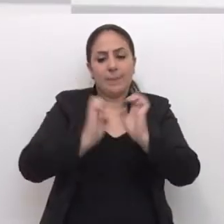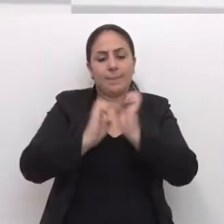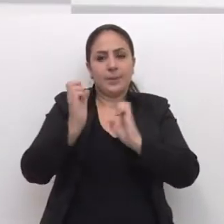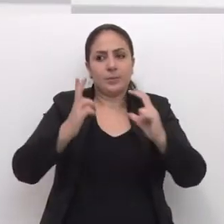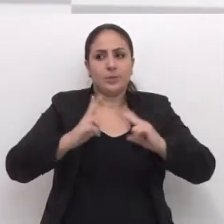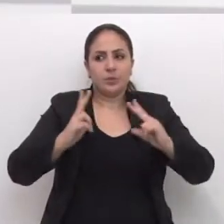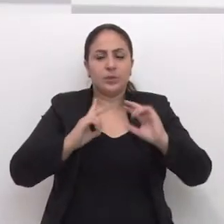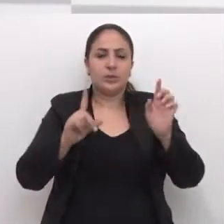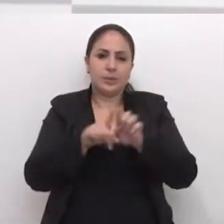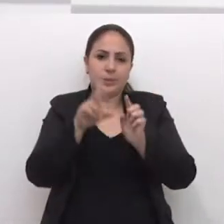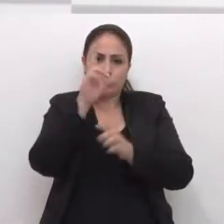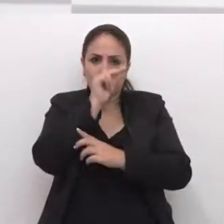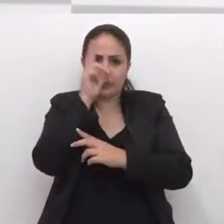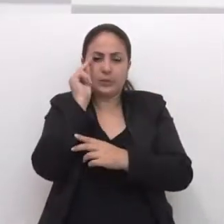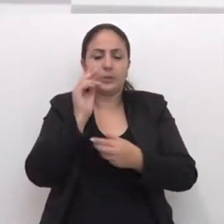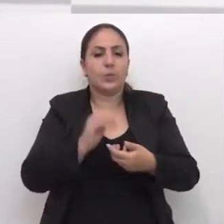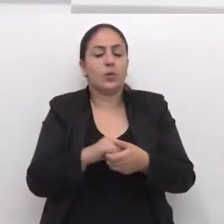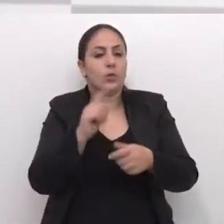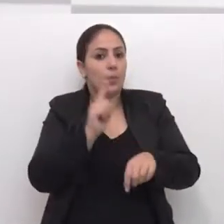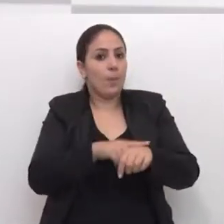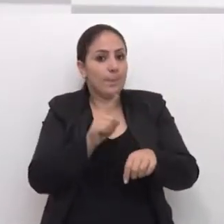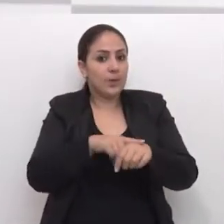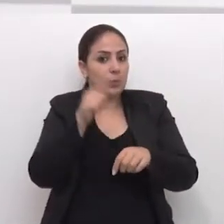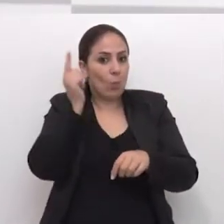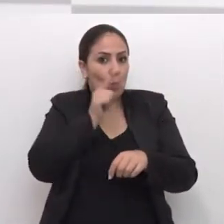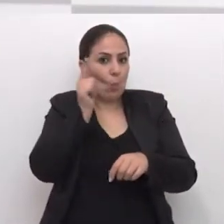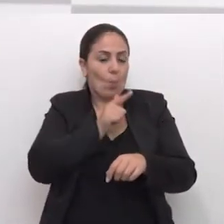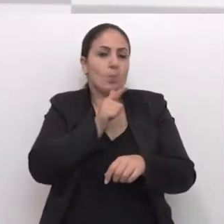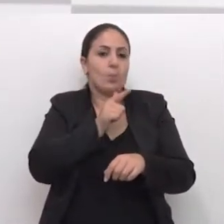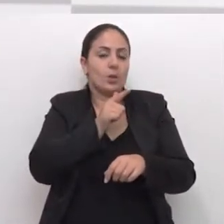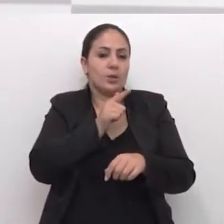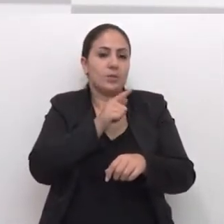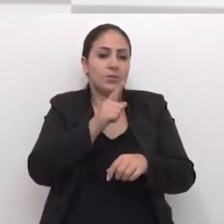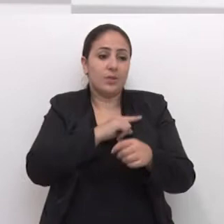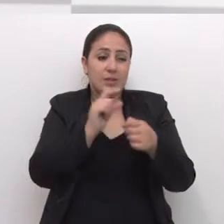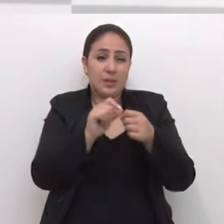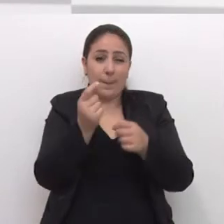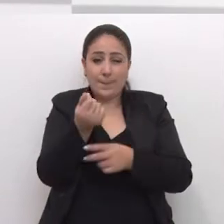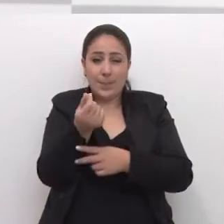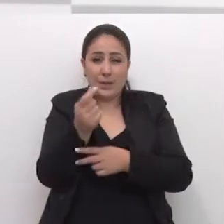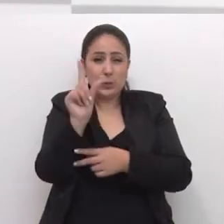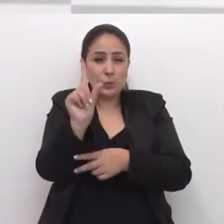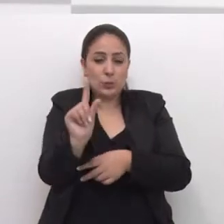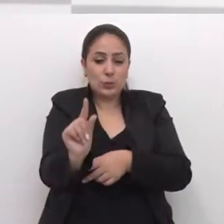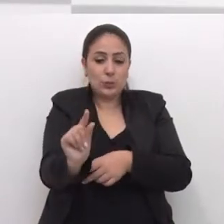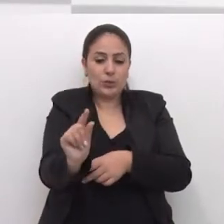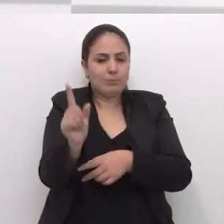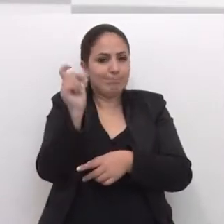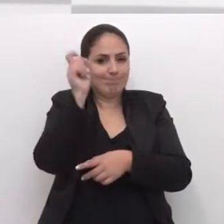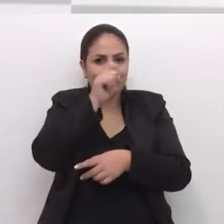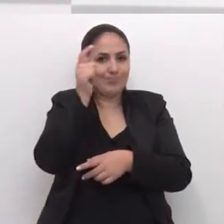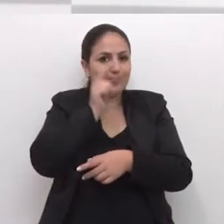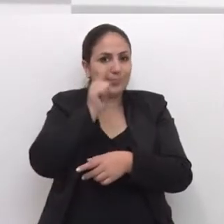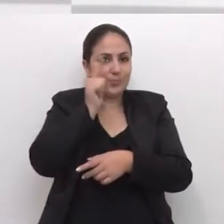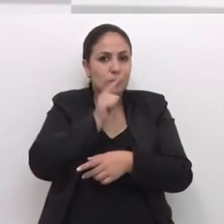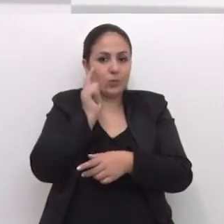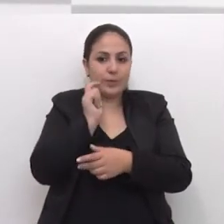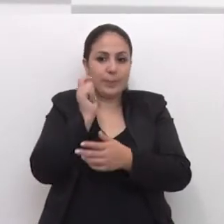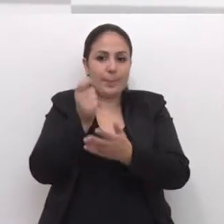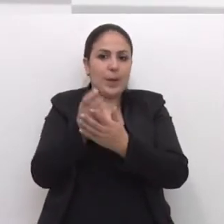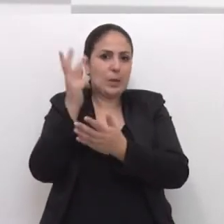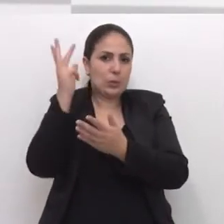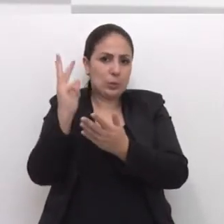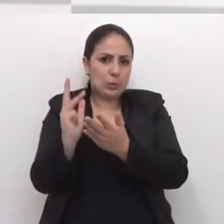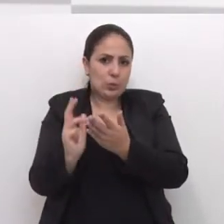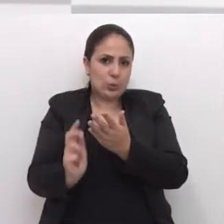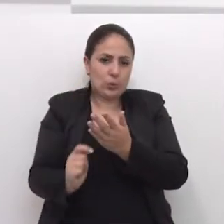na iniciativa privada e no poder público. Quando ganham, fazem preços muito reduzidos e dificilmente conseguem